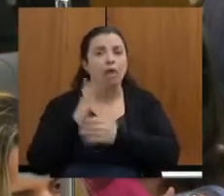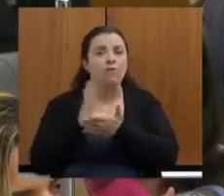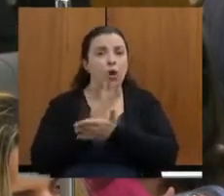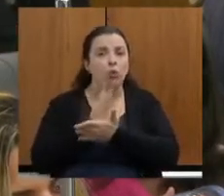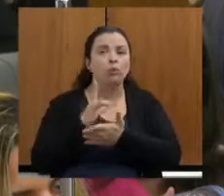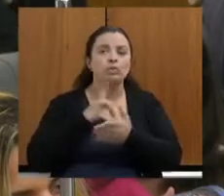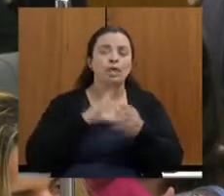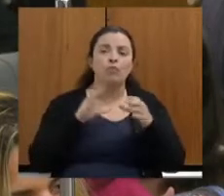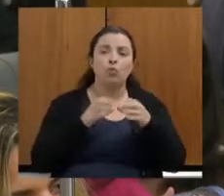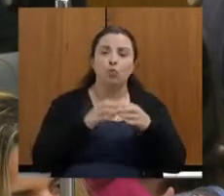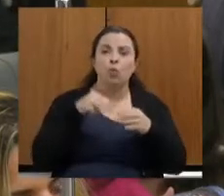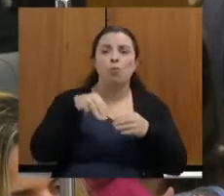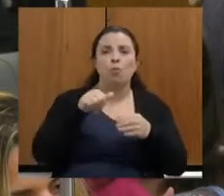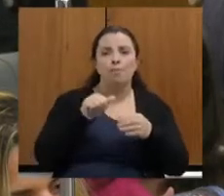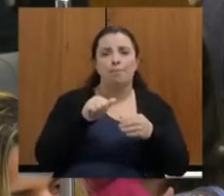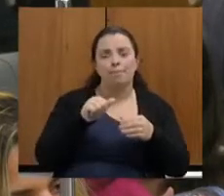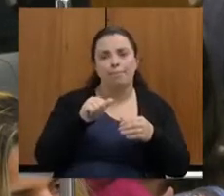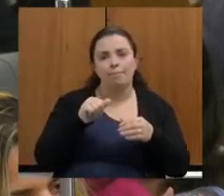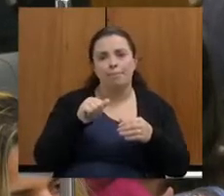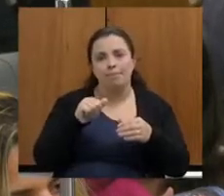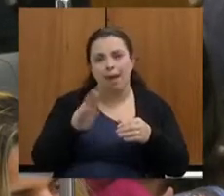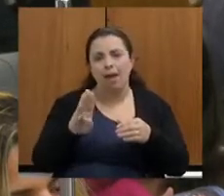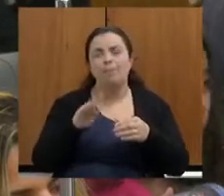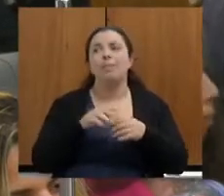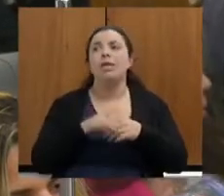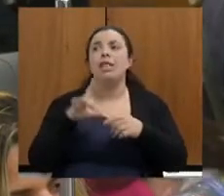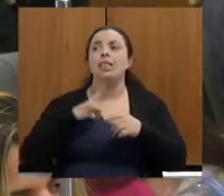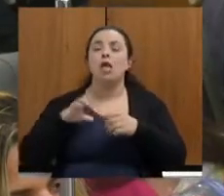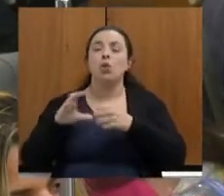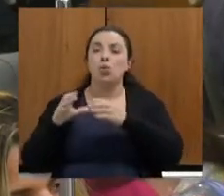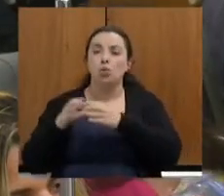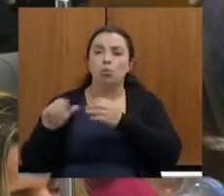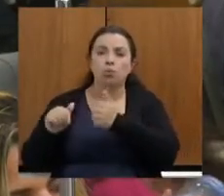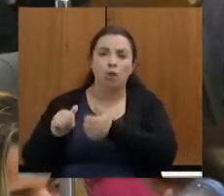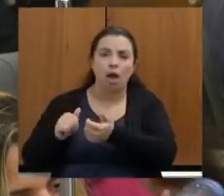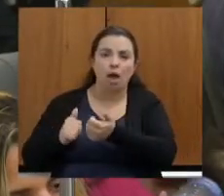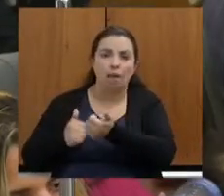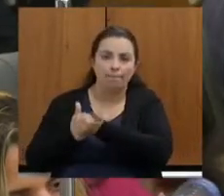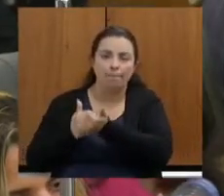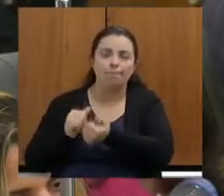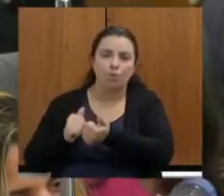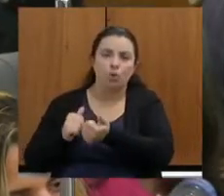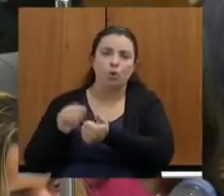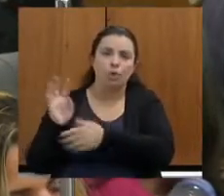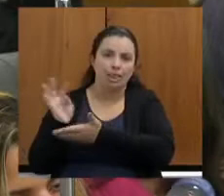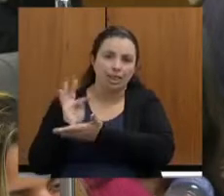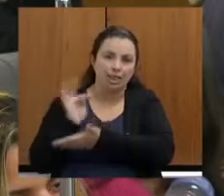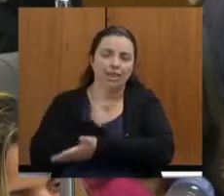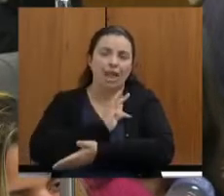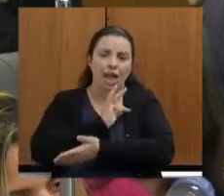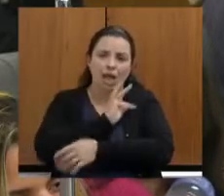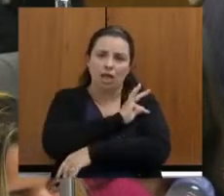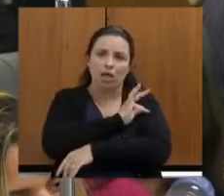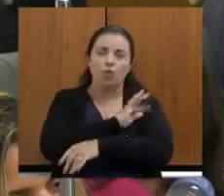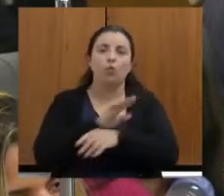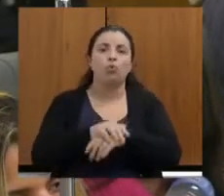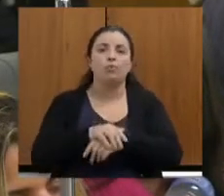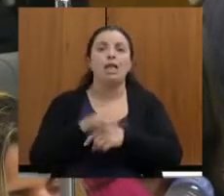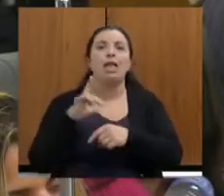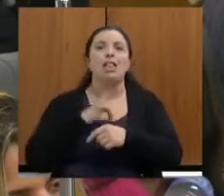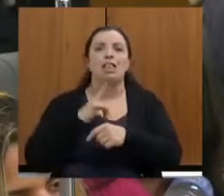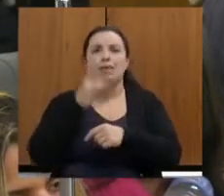grupo do mab nós tivemos grupo de Assessoria Técnica nós se vimos o pessoal do pop